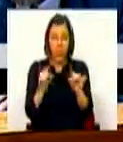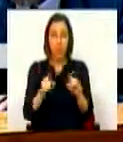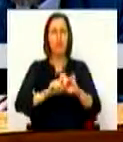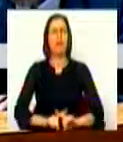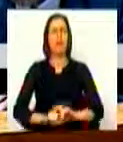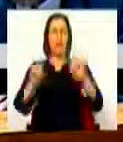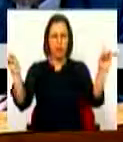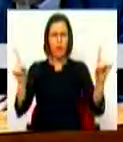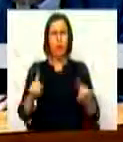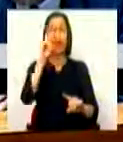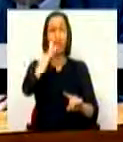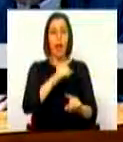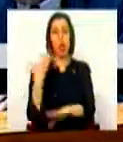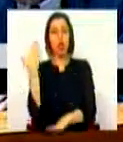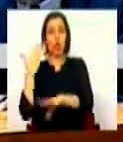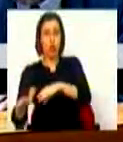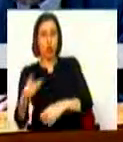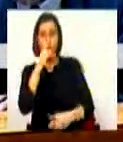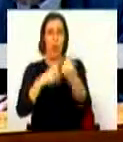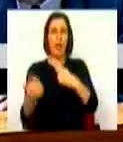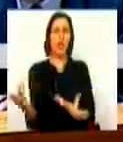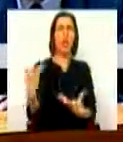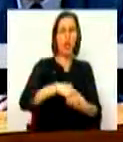a diferença de quem exclui e quem